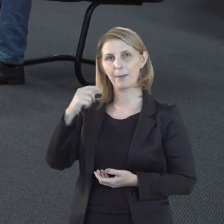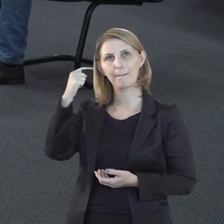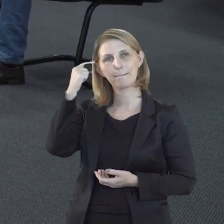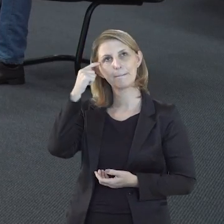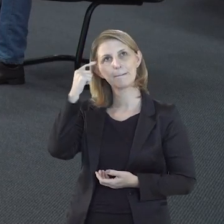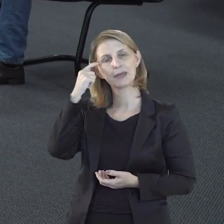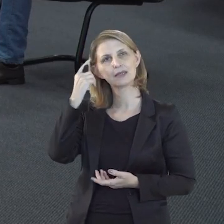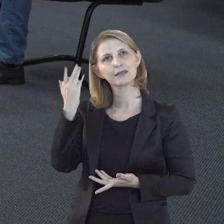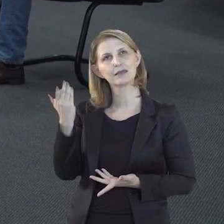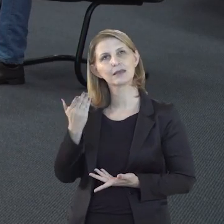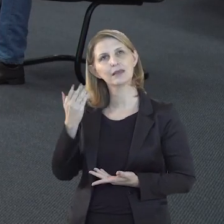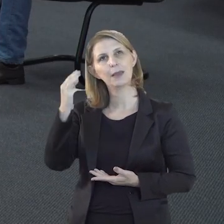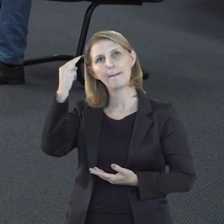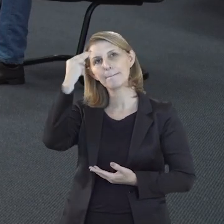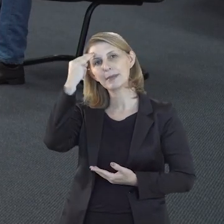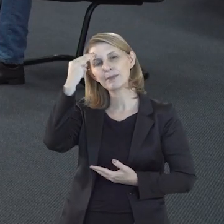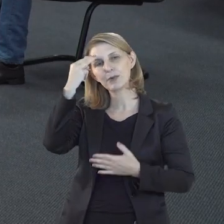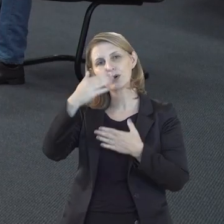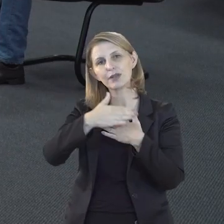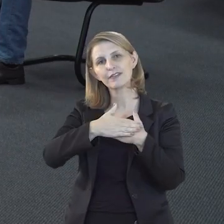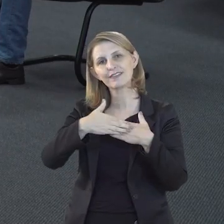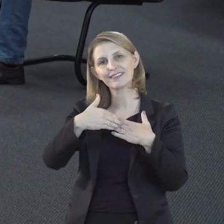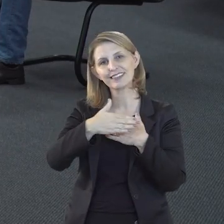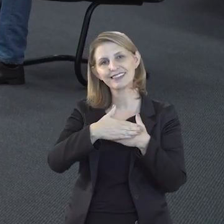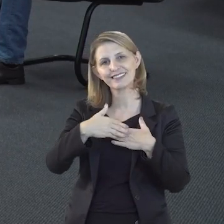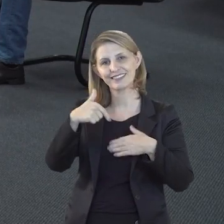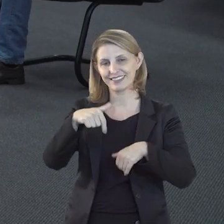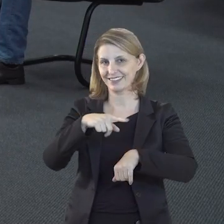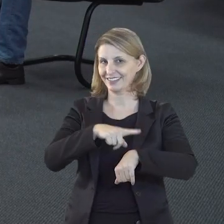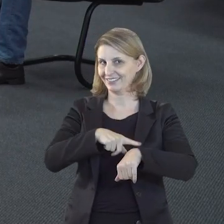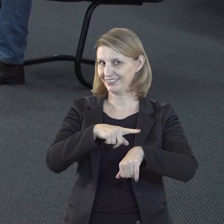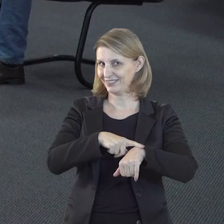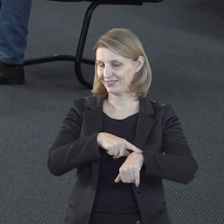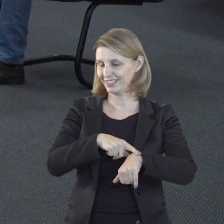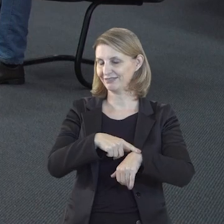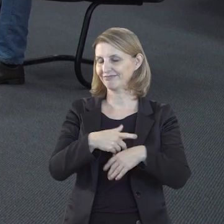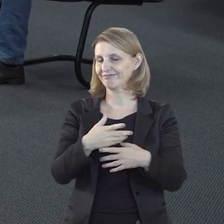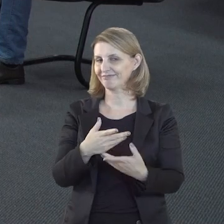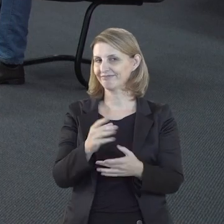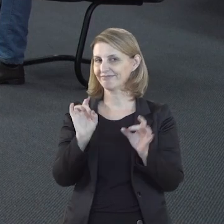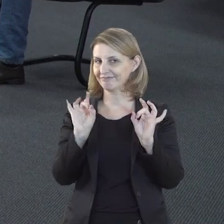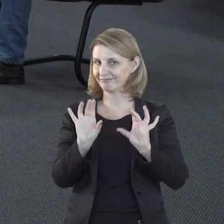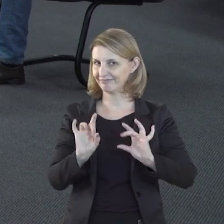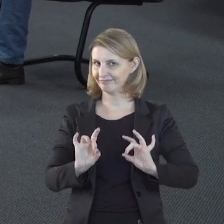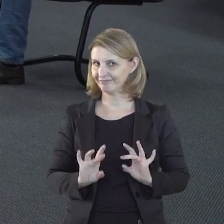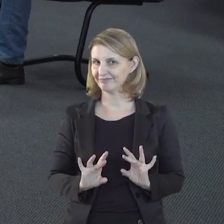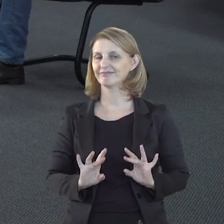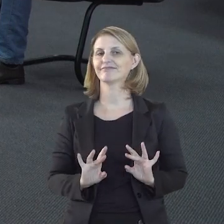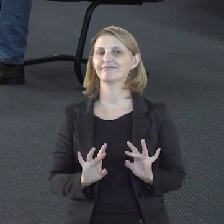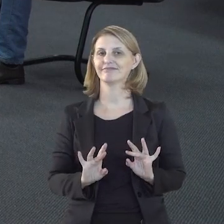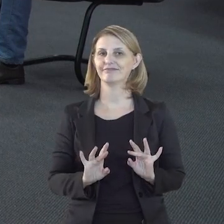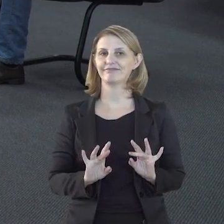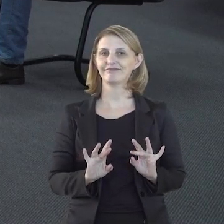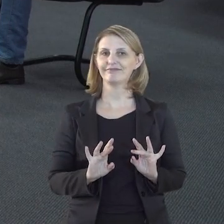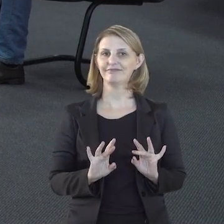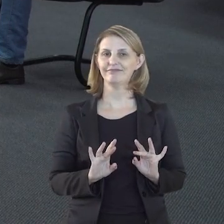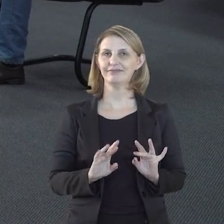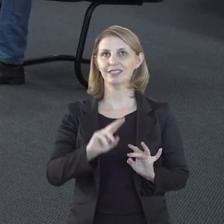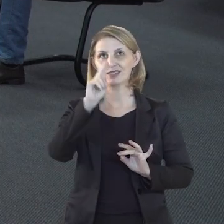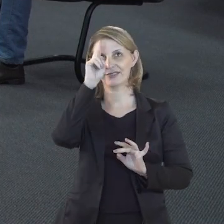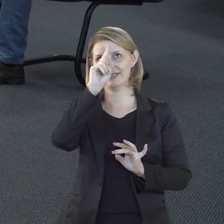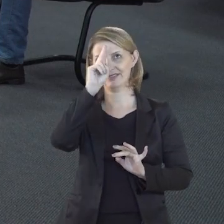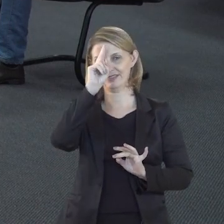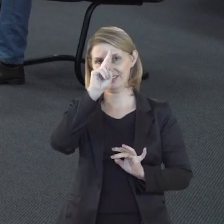E você, Rúbia? Então, acho que quando eu penso aqui, memória afetiva, sobre esse momento